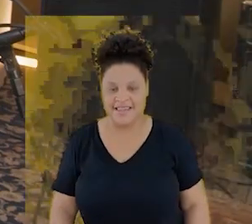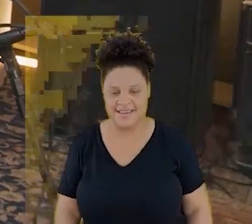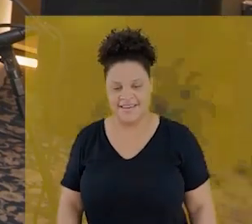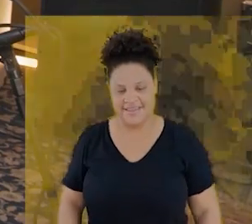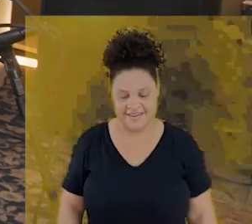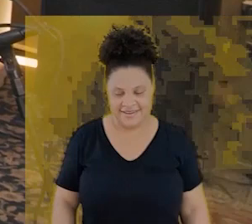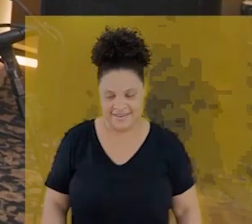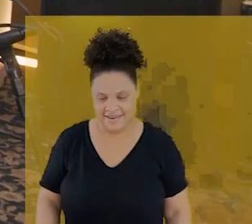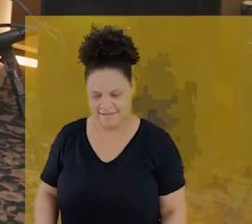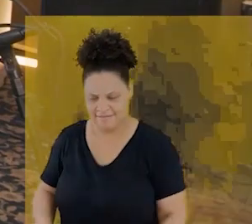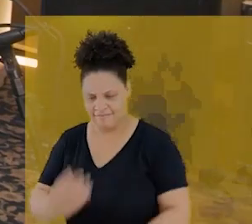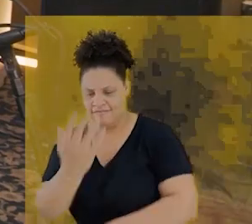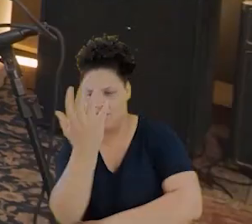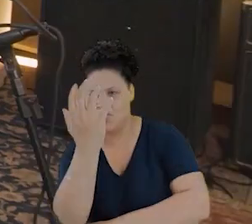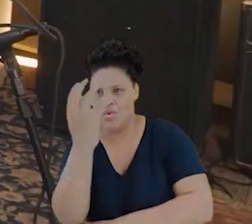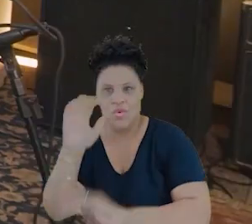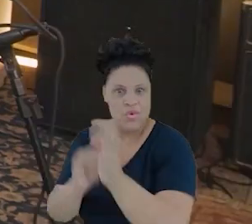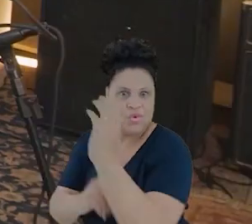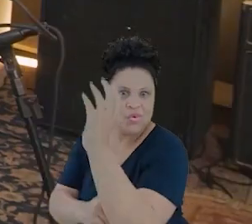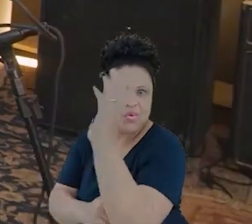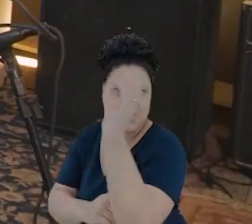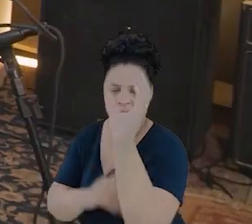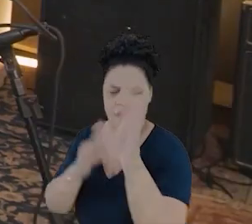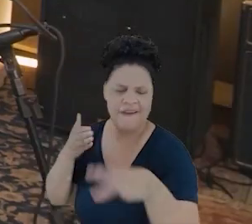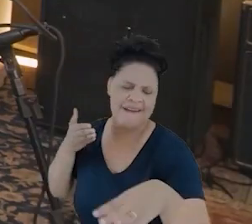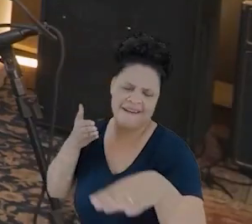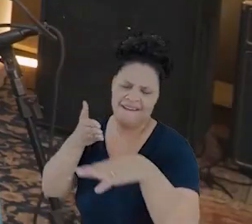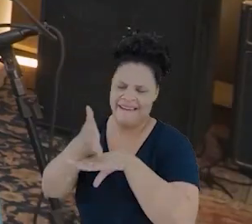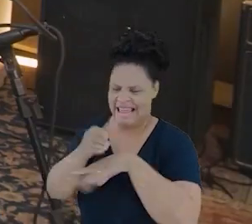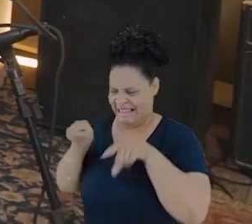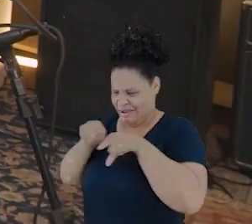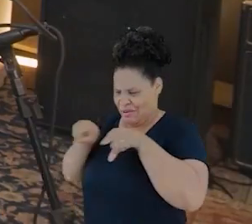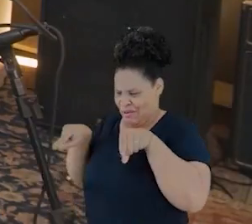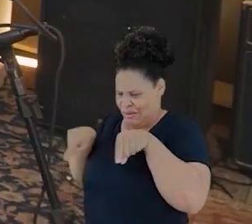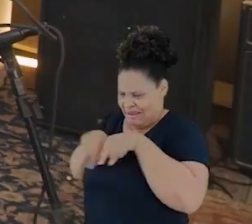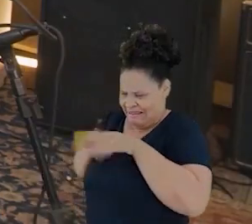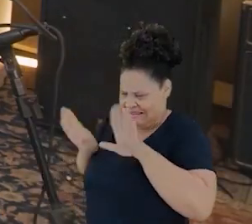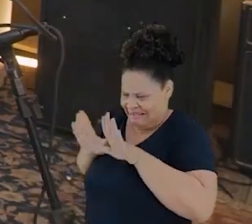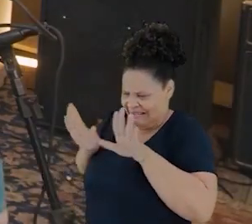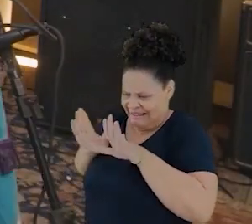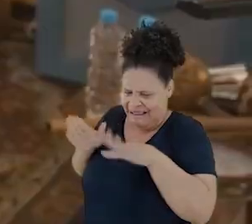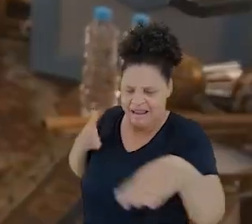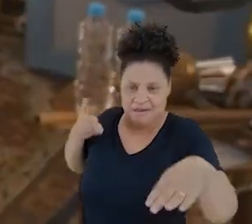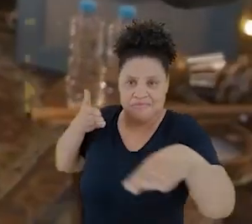Me embrenhei no meio dos machos, fugindo lá do quadrado. Me peguei a improvisar.